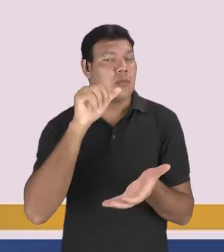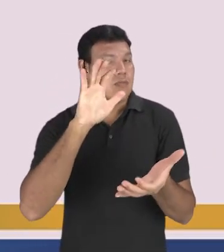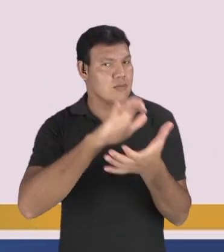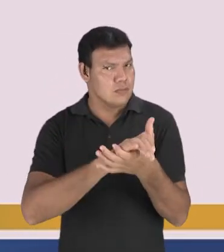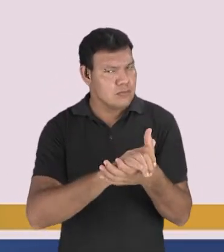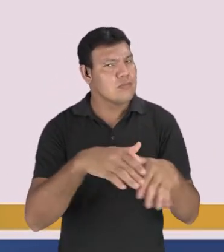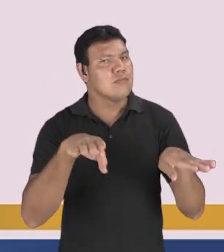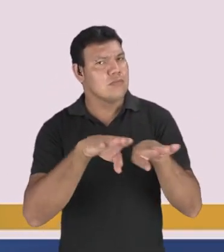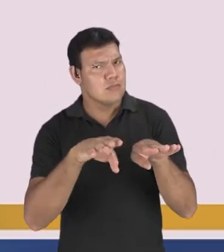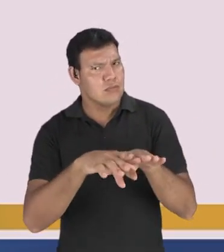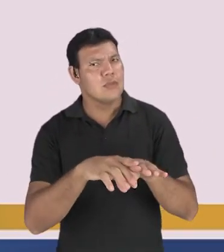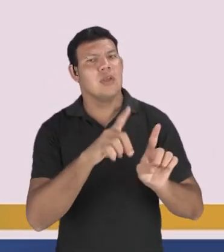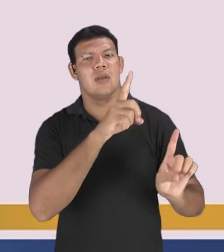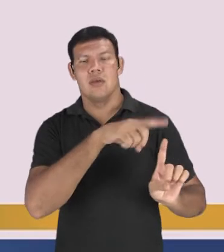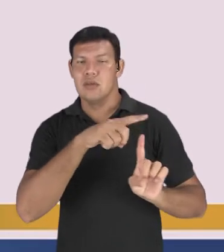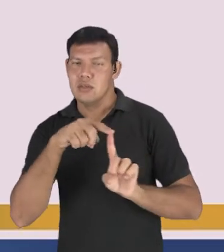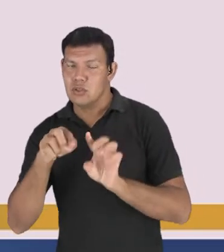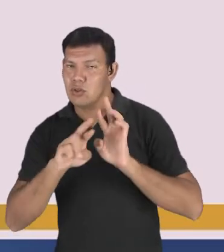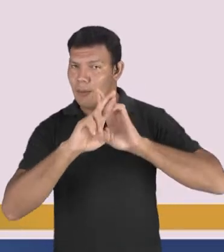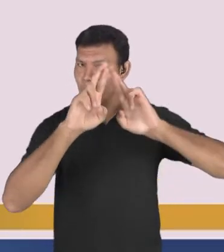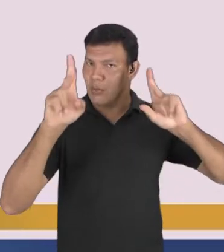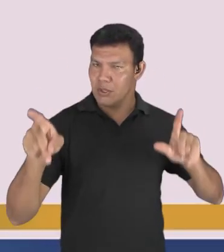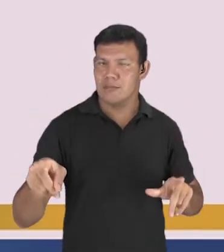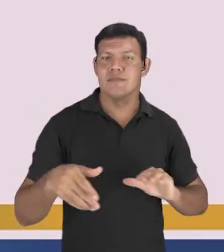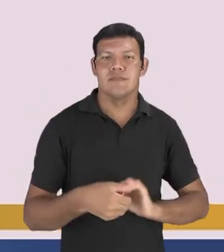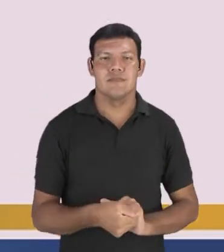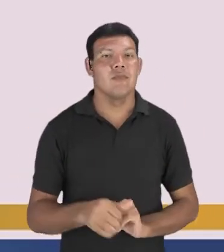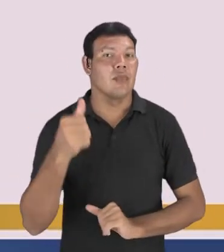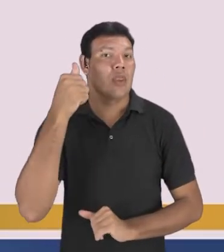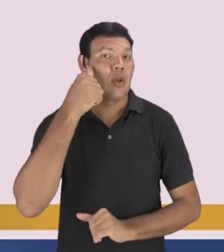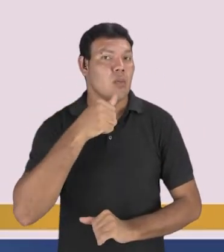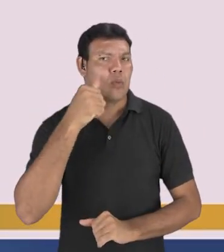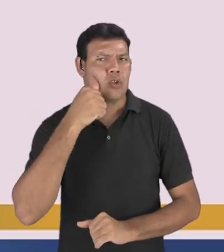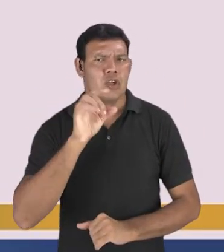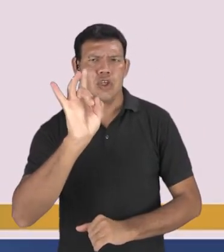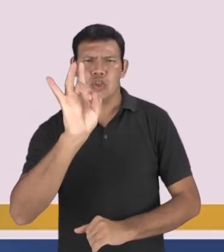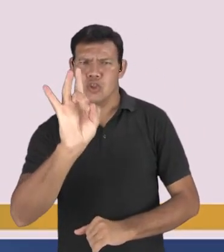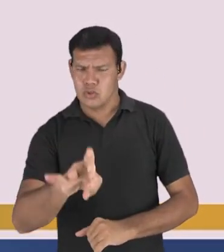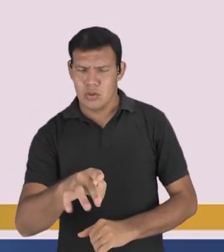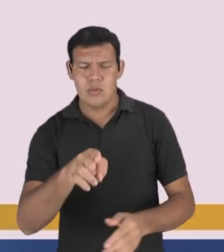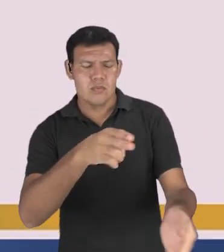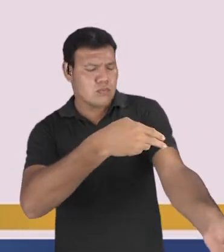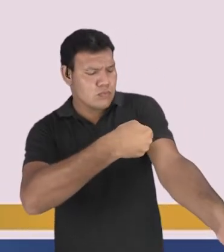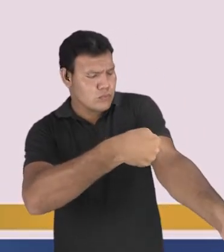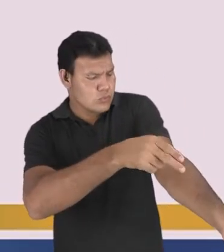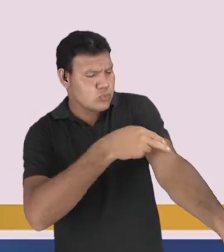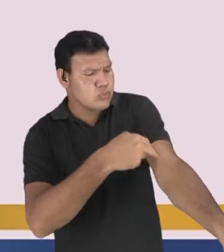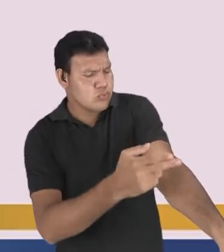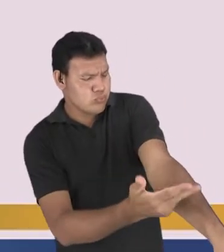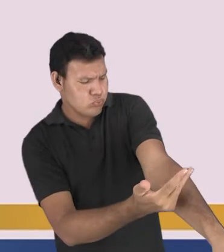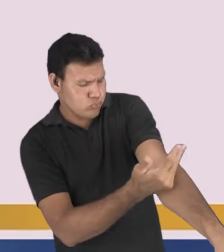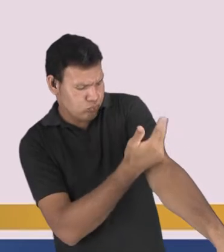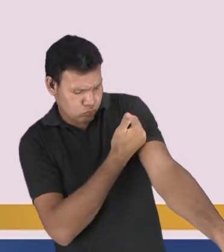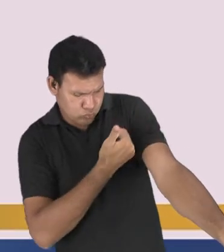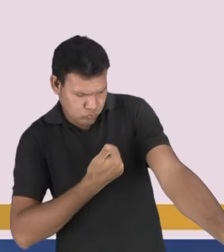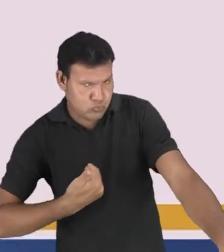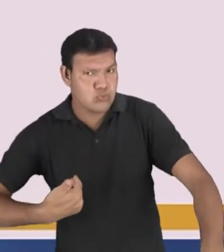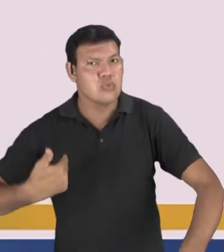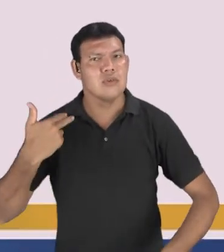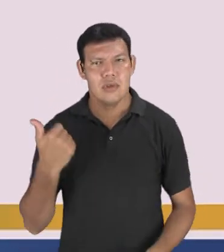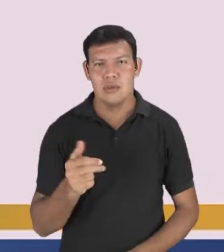indígenas, que são a cerâmica, as máscaras, a pintura corporal, as cestarias e as plumagens.